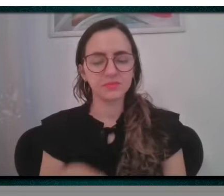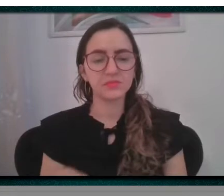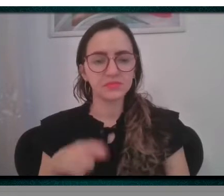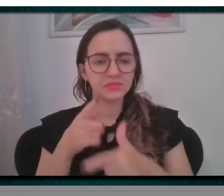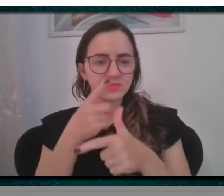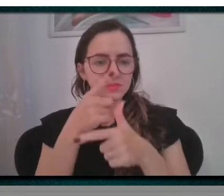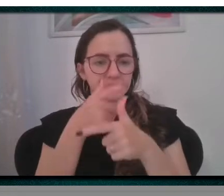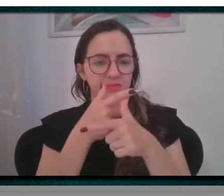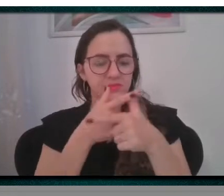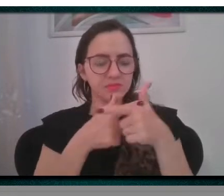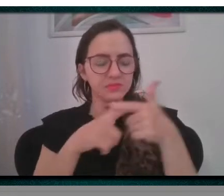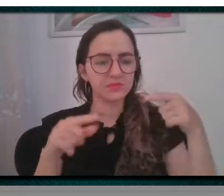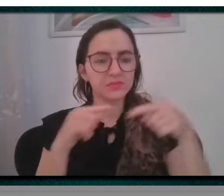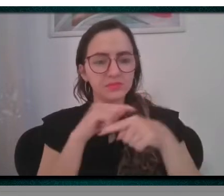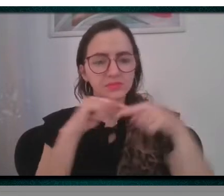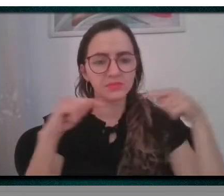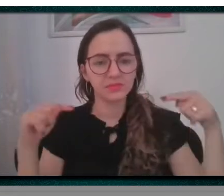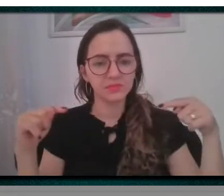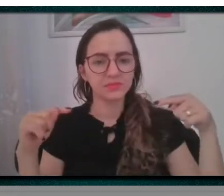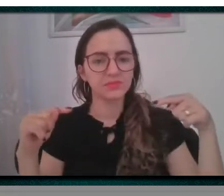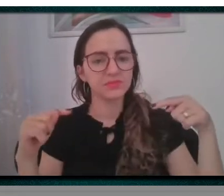dividido